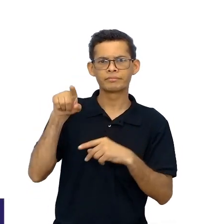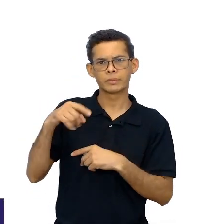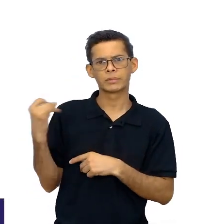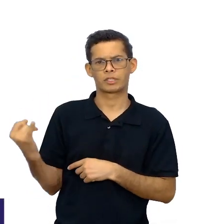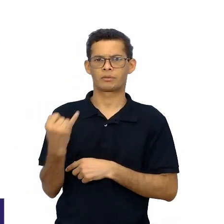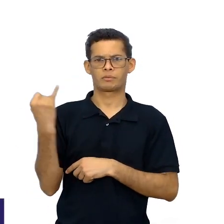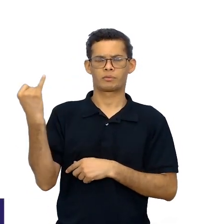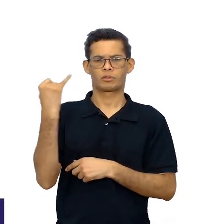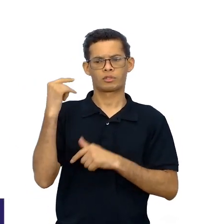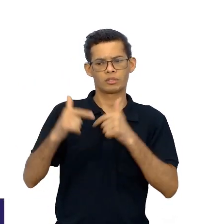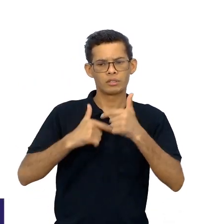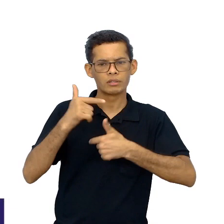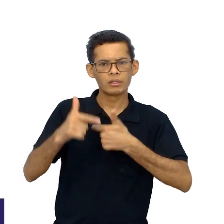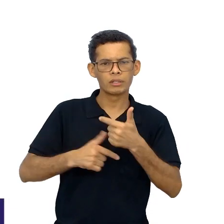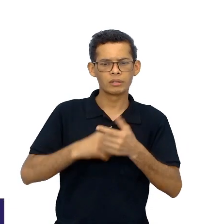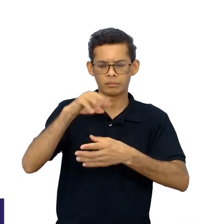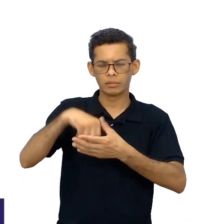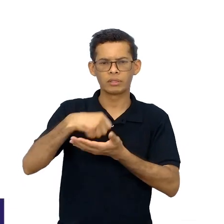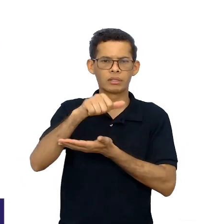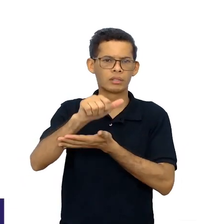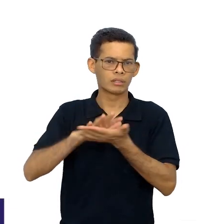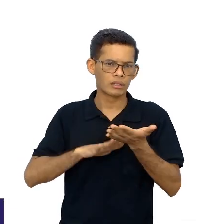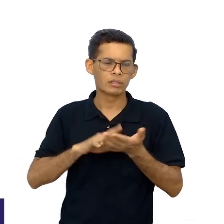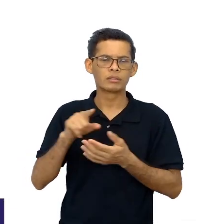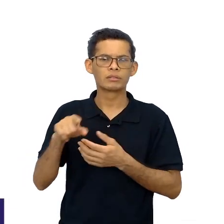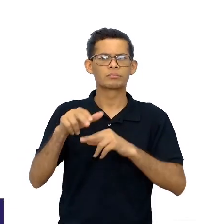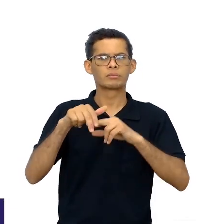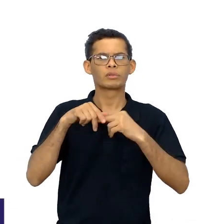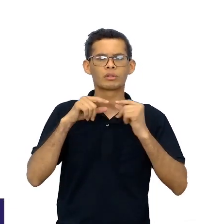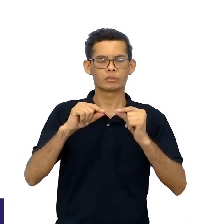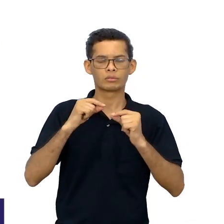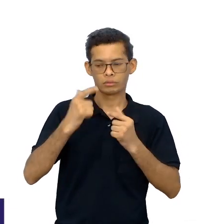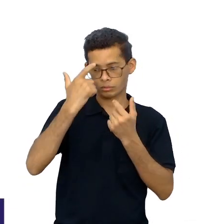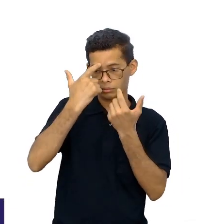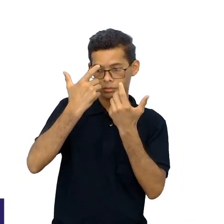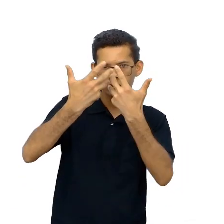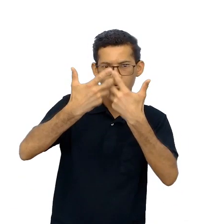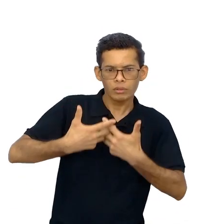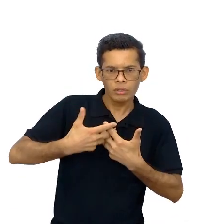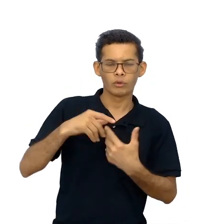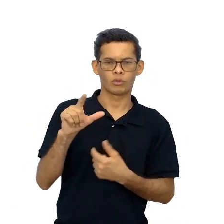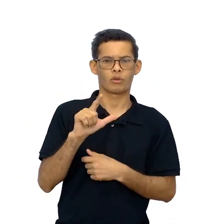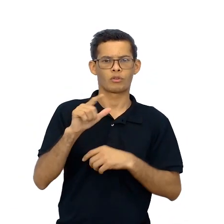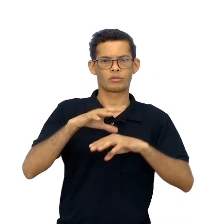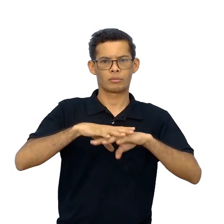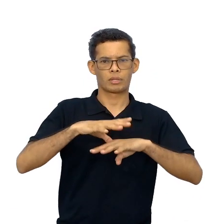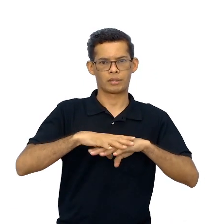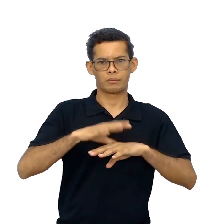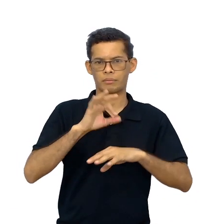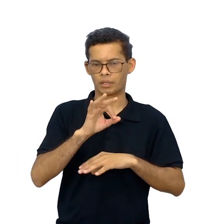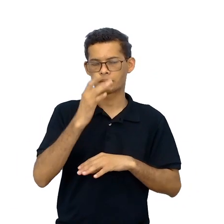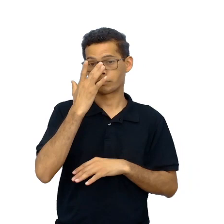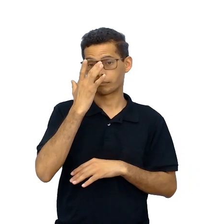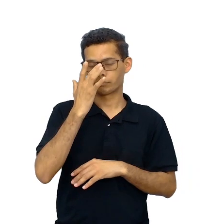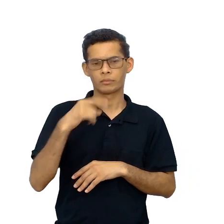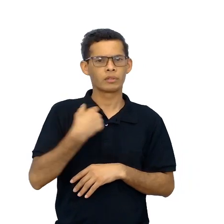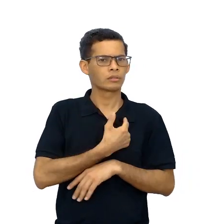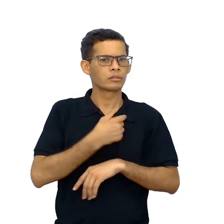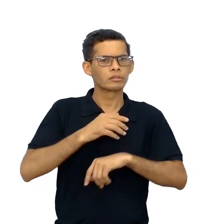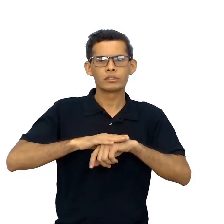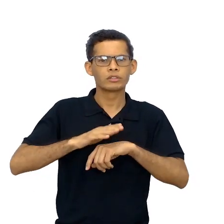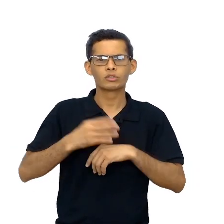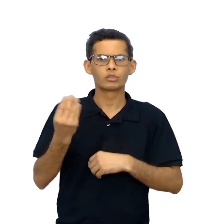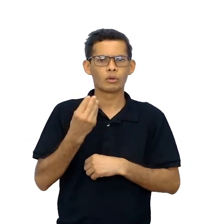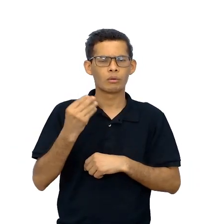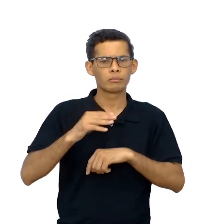trabalhar com atividades em função do raciocínio lógico matemático. Como que nós fizemos aqui,